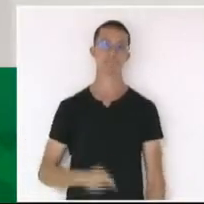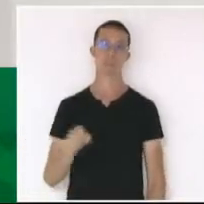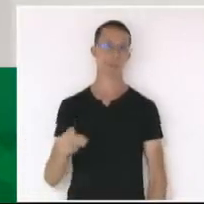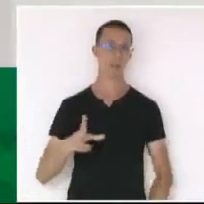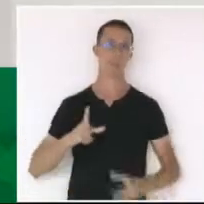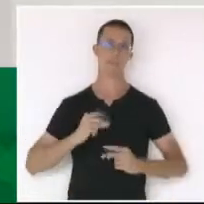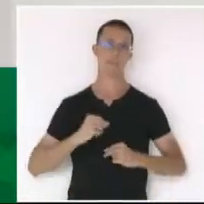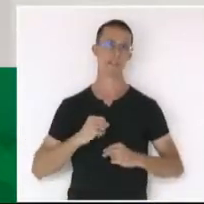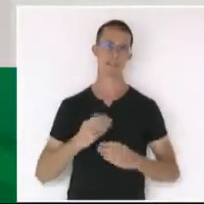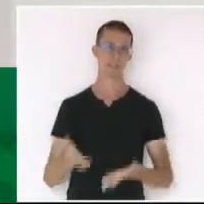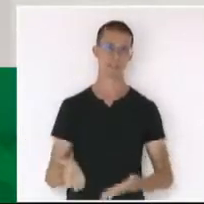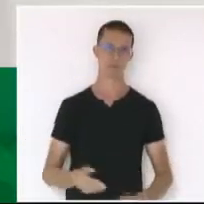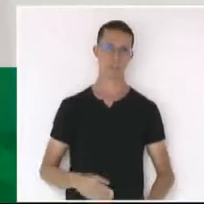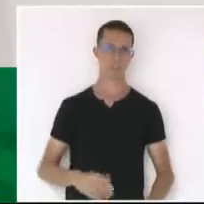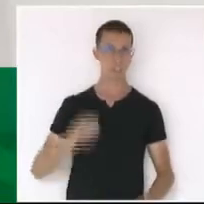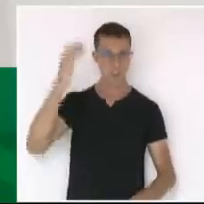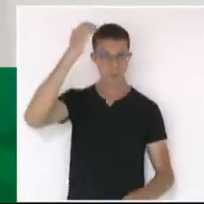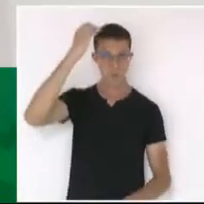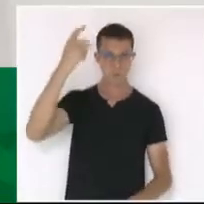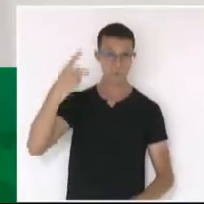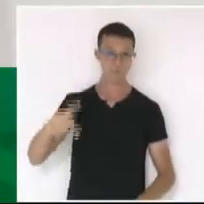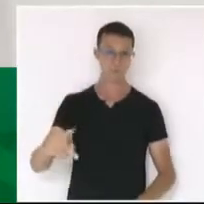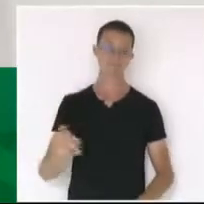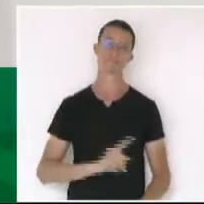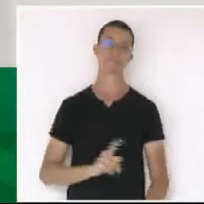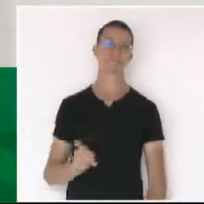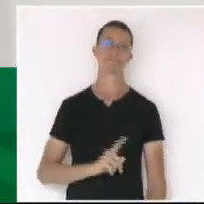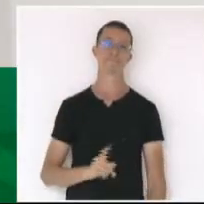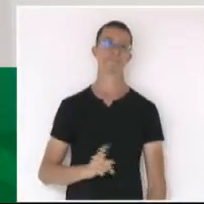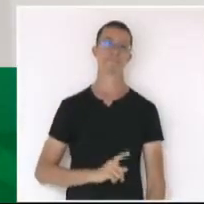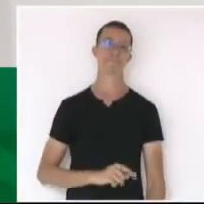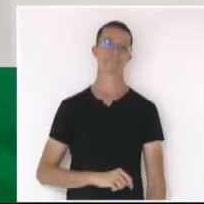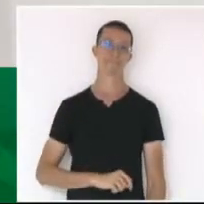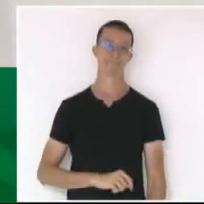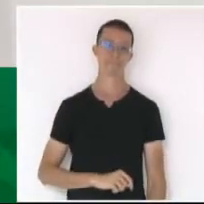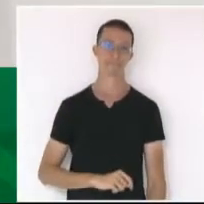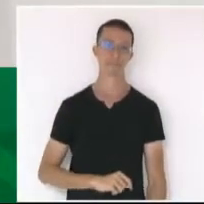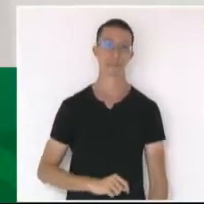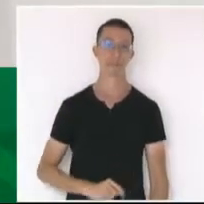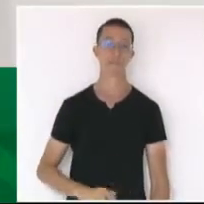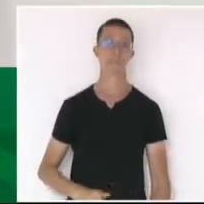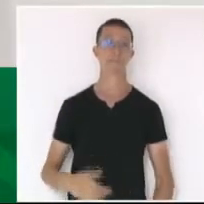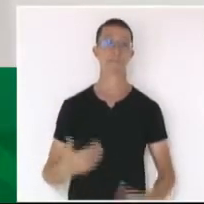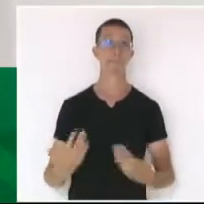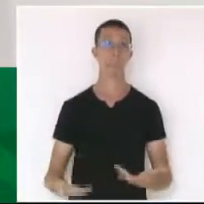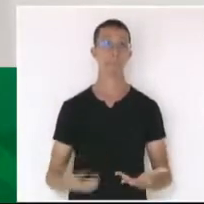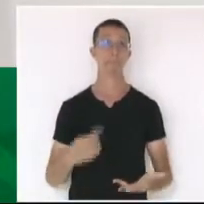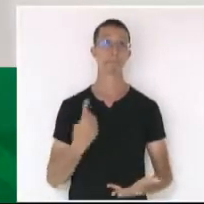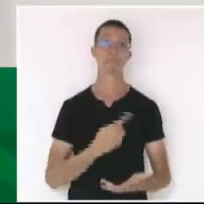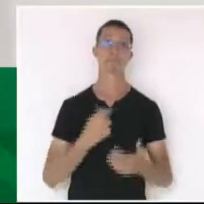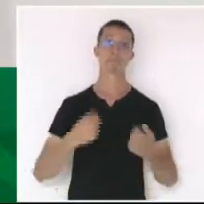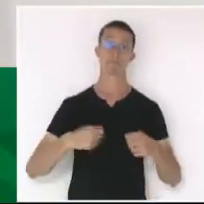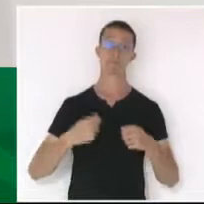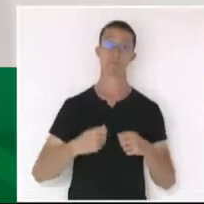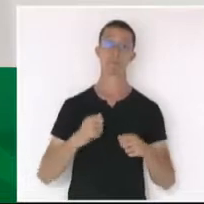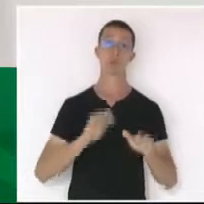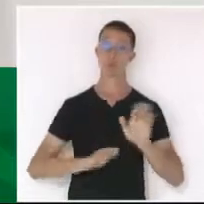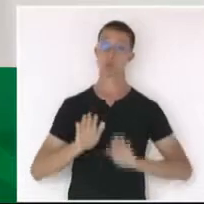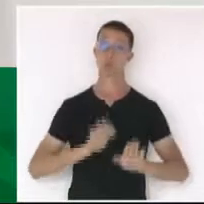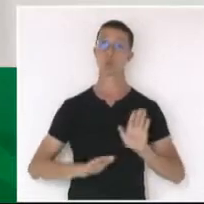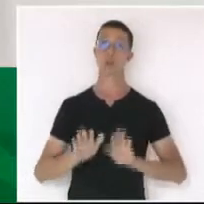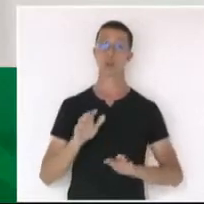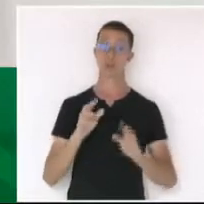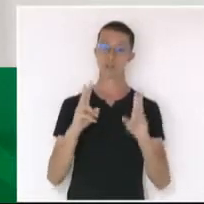passar por isso a culpa não é dele daquilo que está acontecendo por isso das temos que tratar esse assunto com